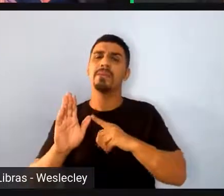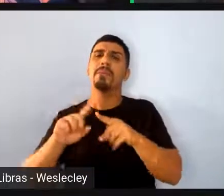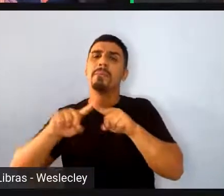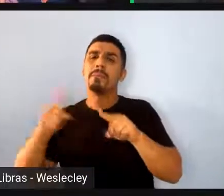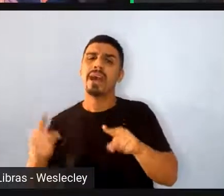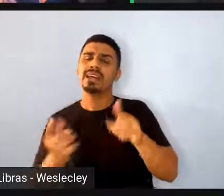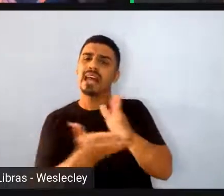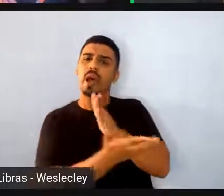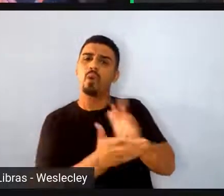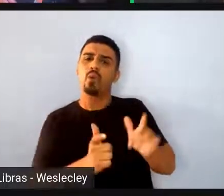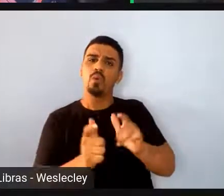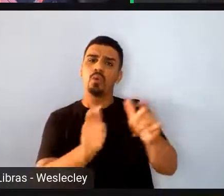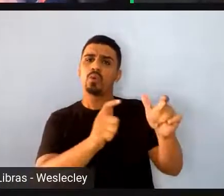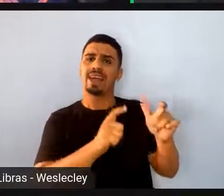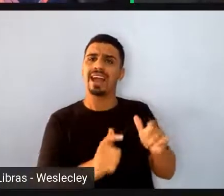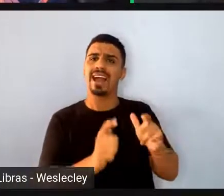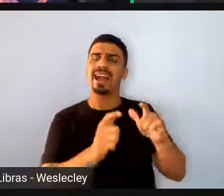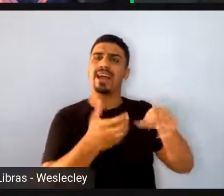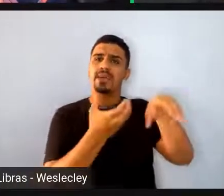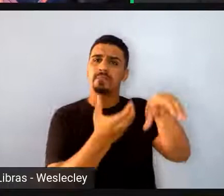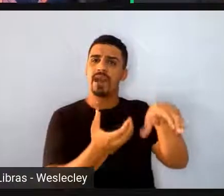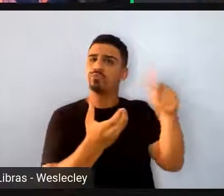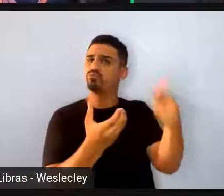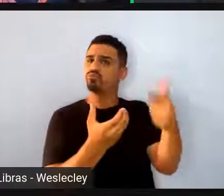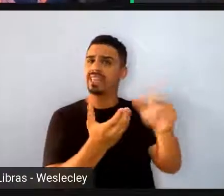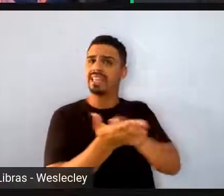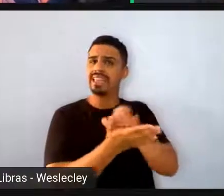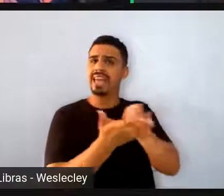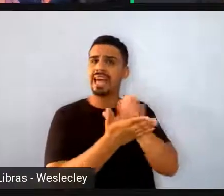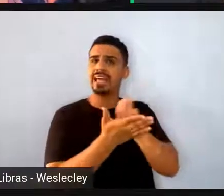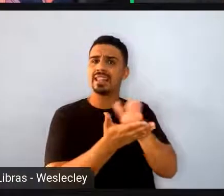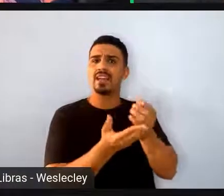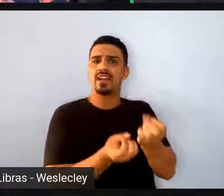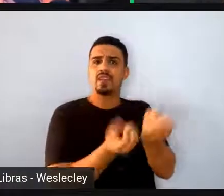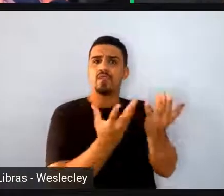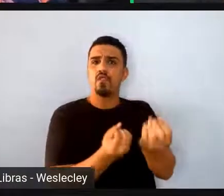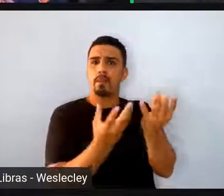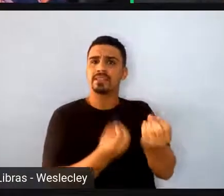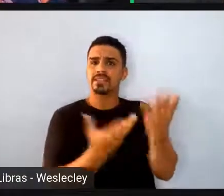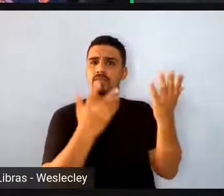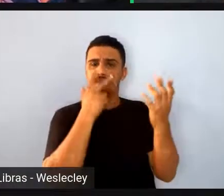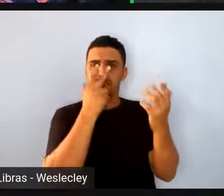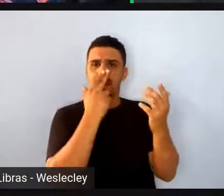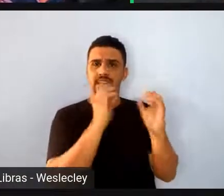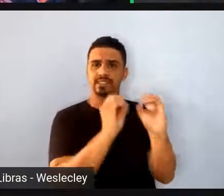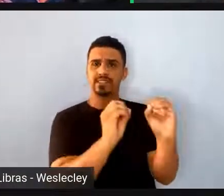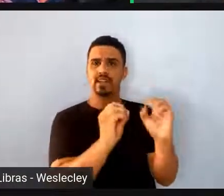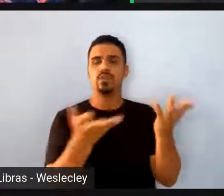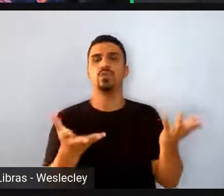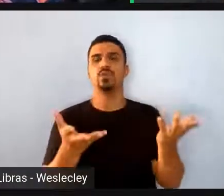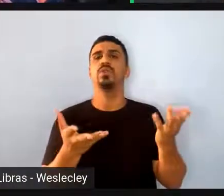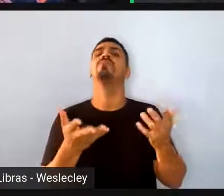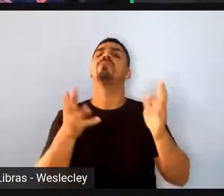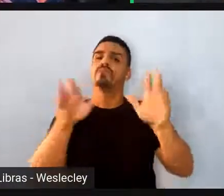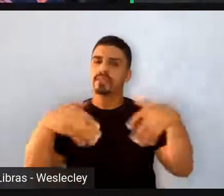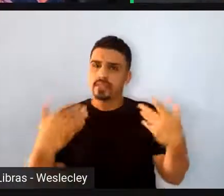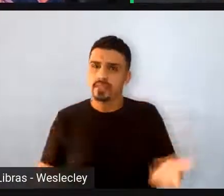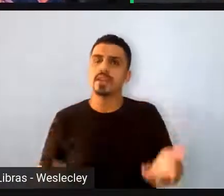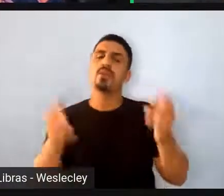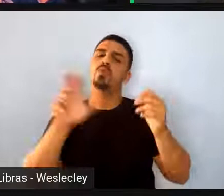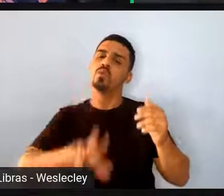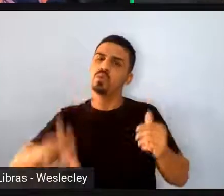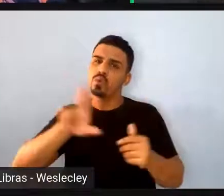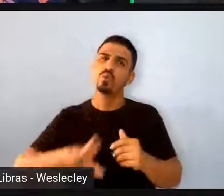nada, e que isso também realmente me chamou muito a atenção, como é o caso, por exemplo, da Bolívia, que ambas as casas utilizam